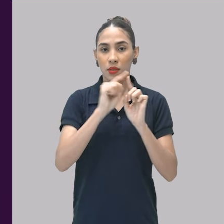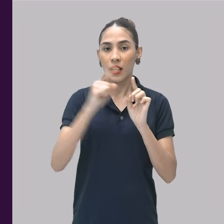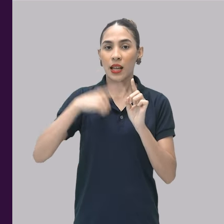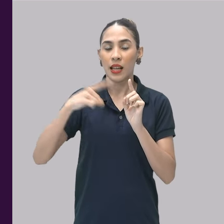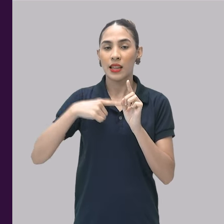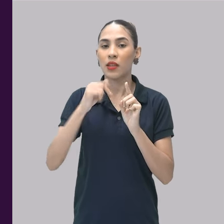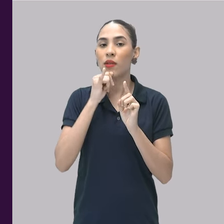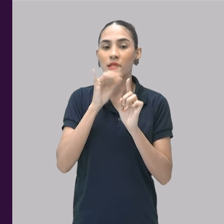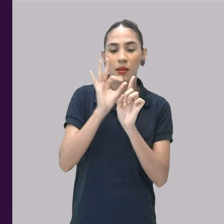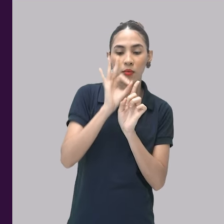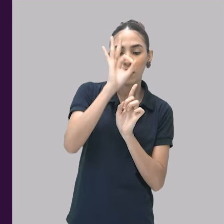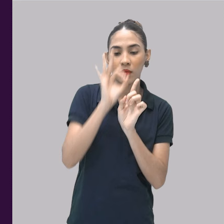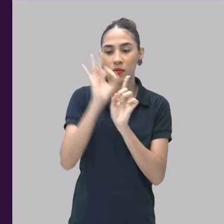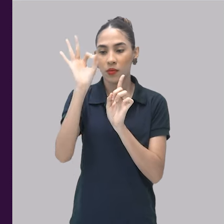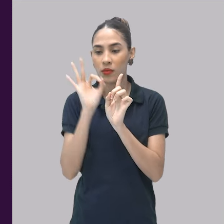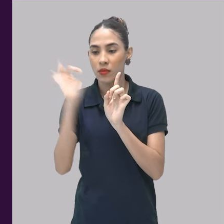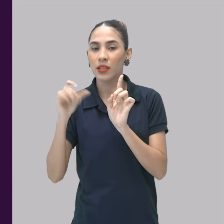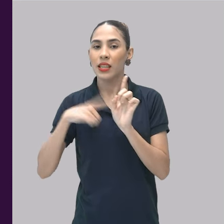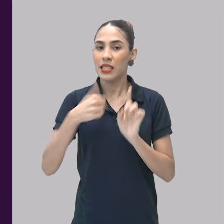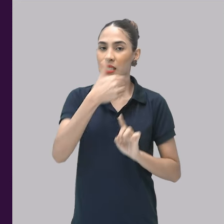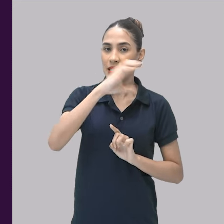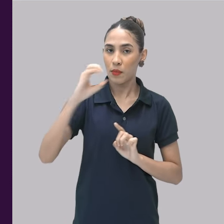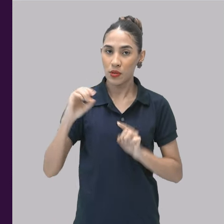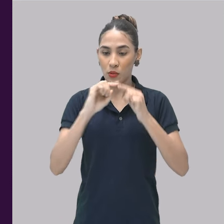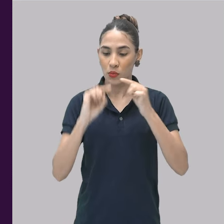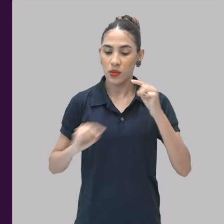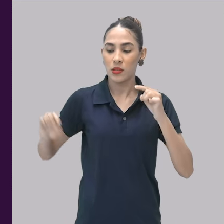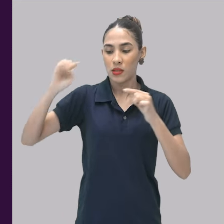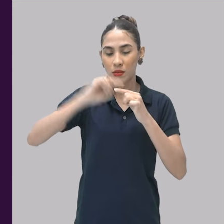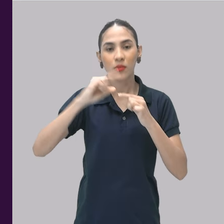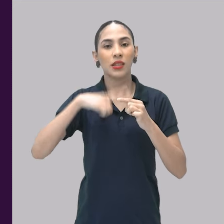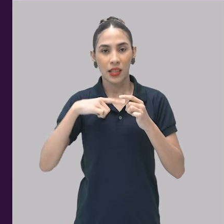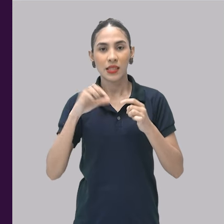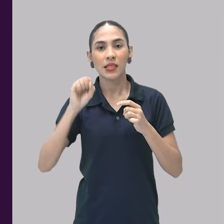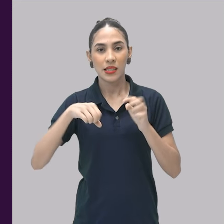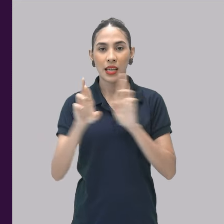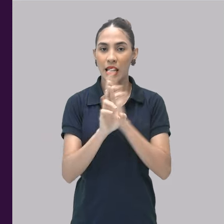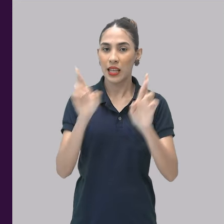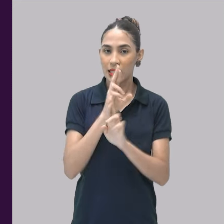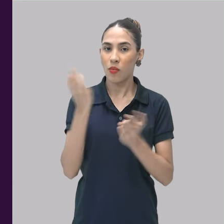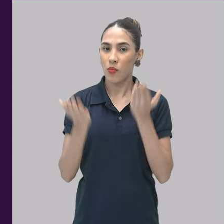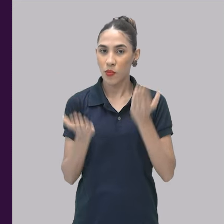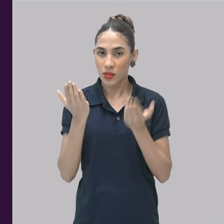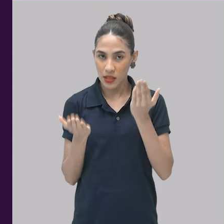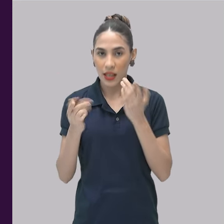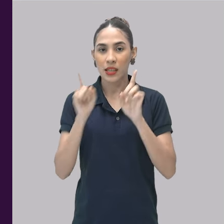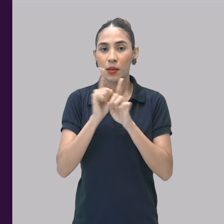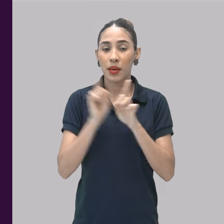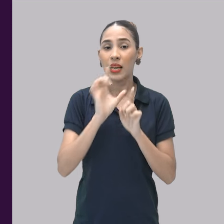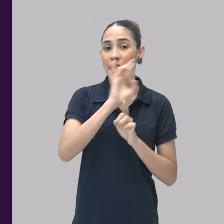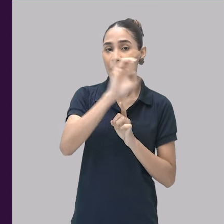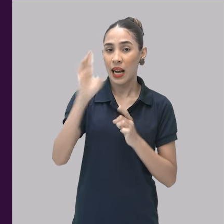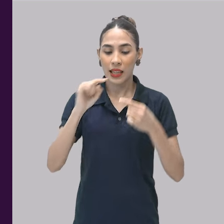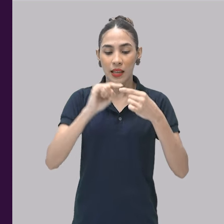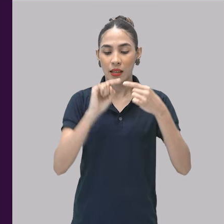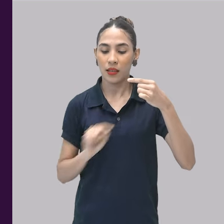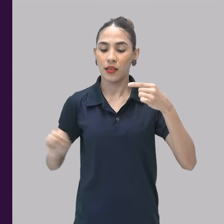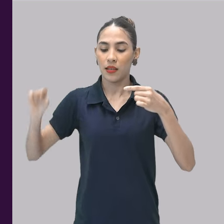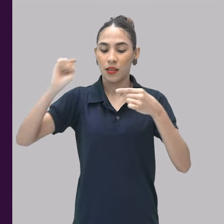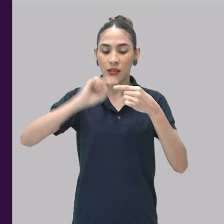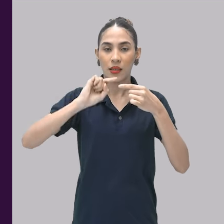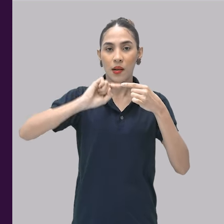fatias que, somadas, compõem 100% do círculo. Existe uma relação de proporcionalidade de cada fatia, setor,